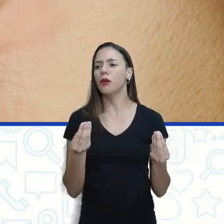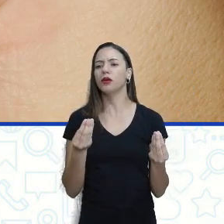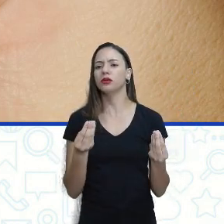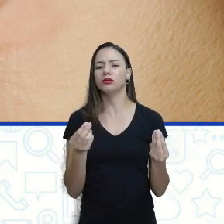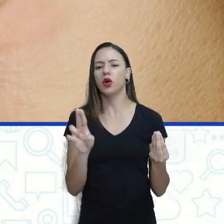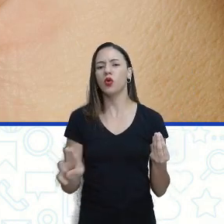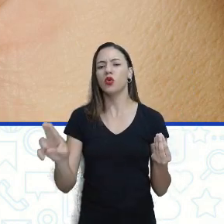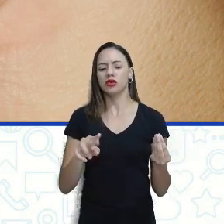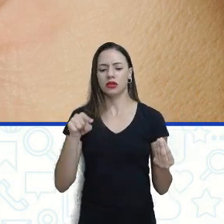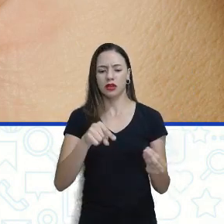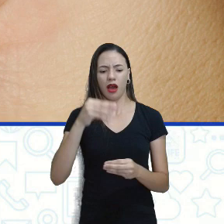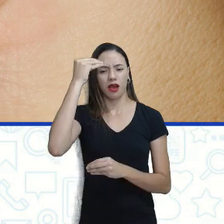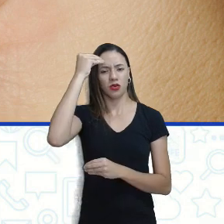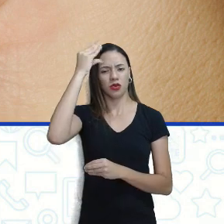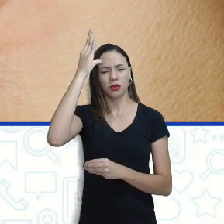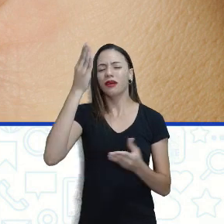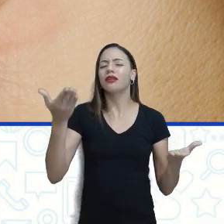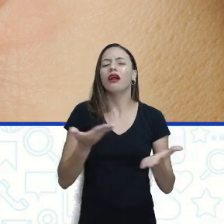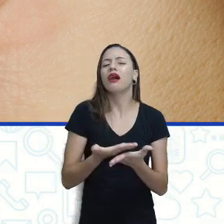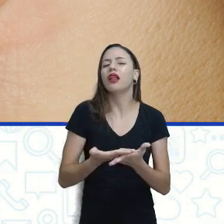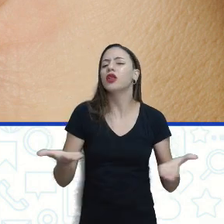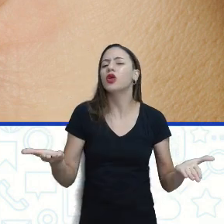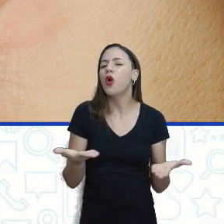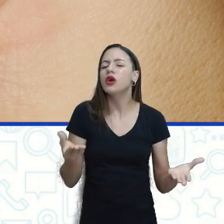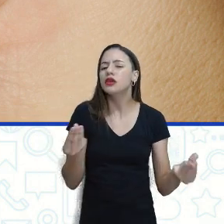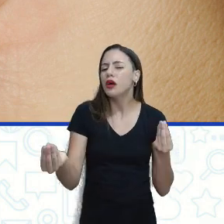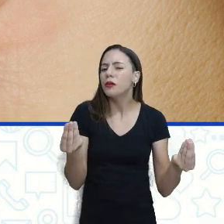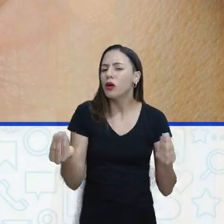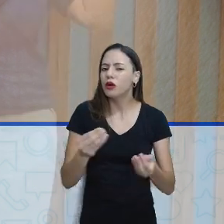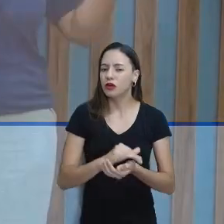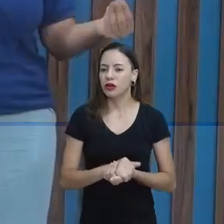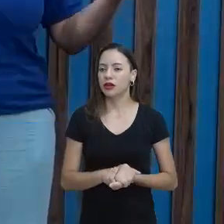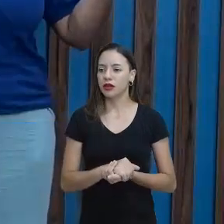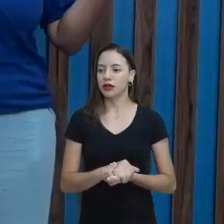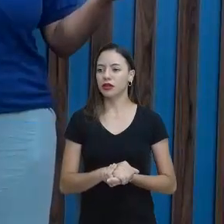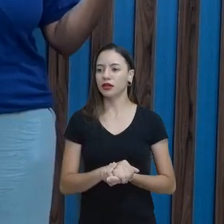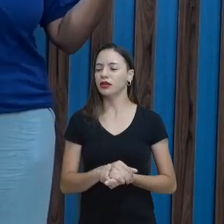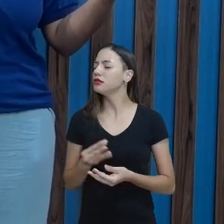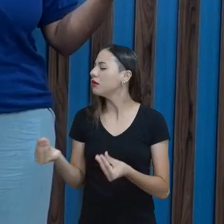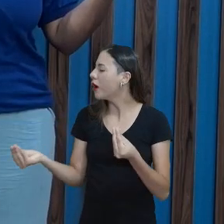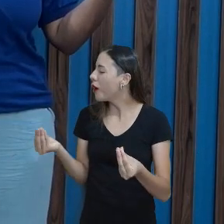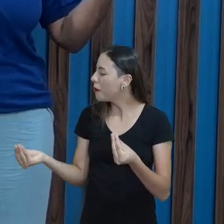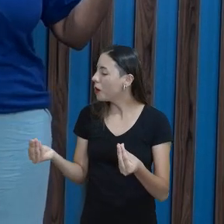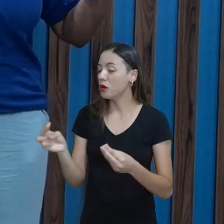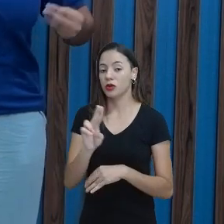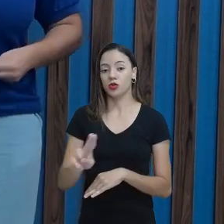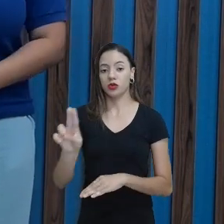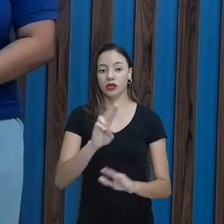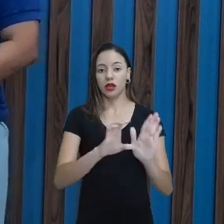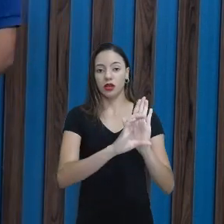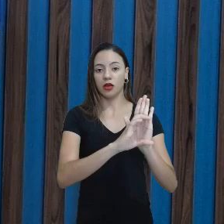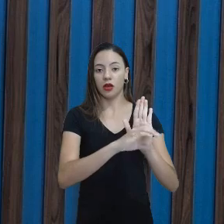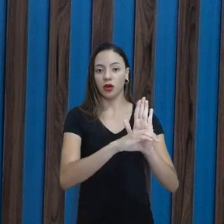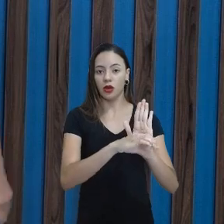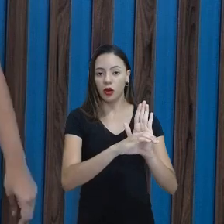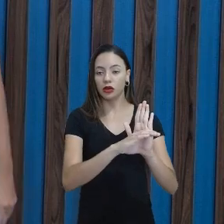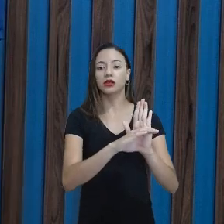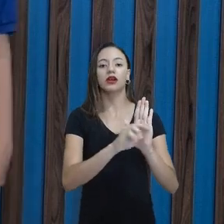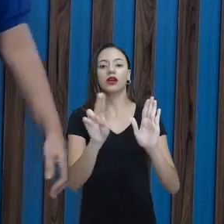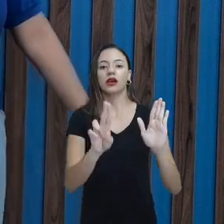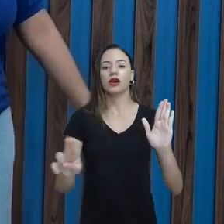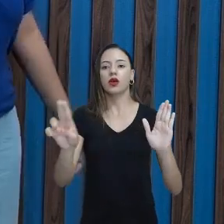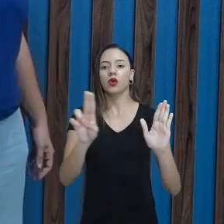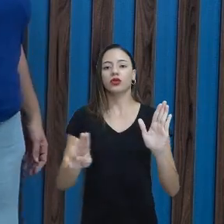deste conhecimento, dessa aula de hoje, professora? Aplicando. Esses conceitos na produção do